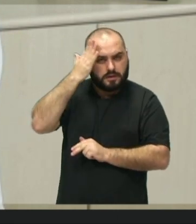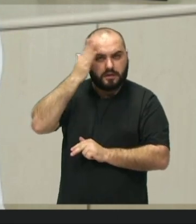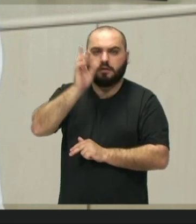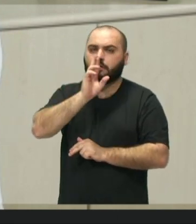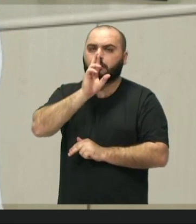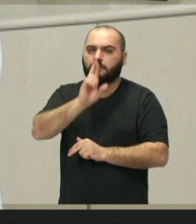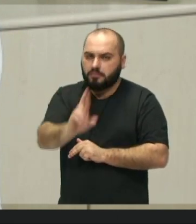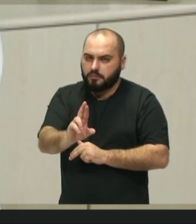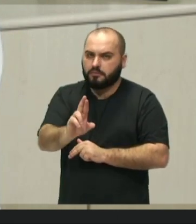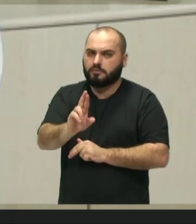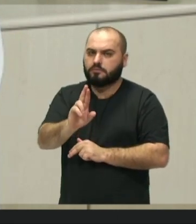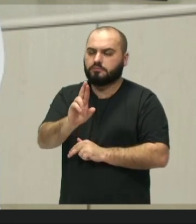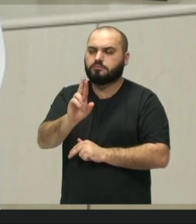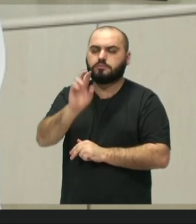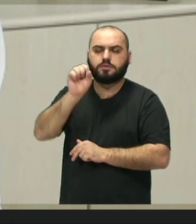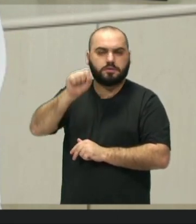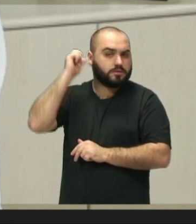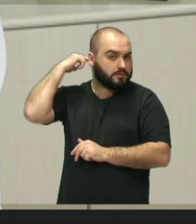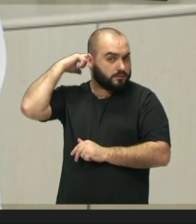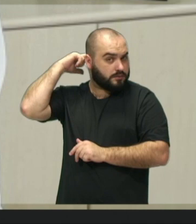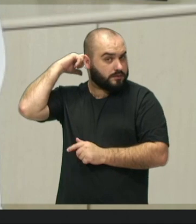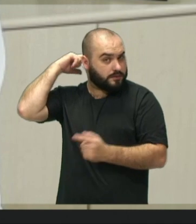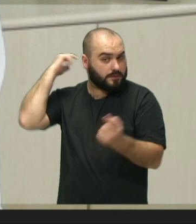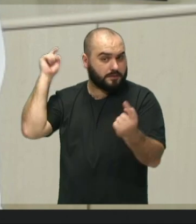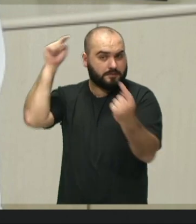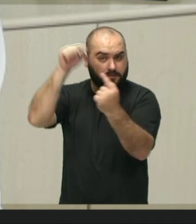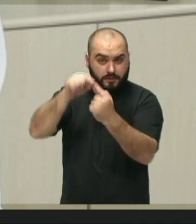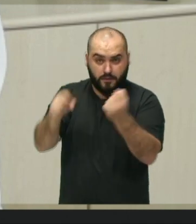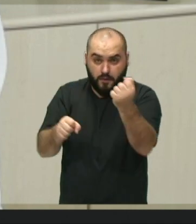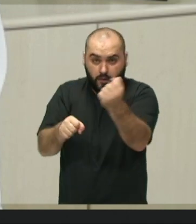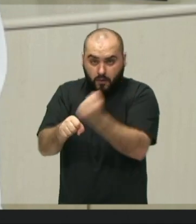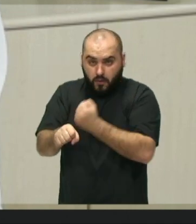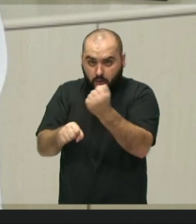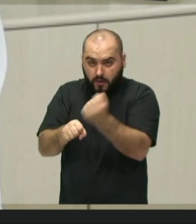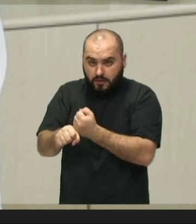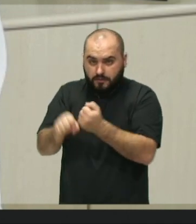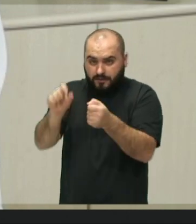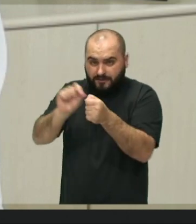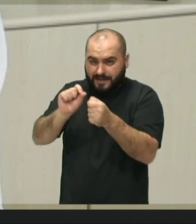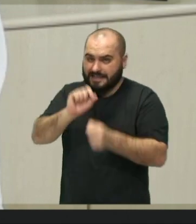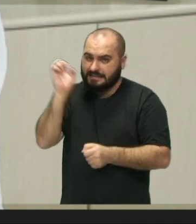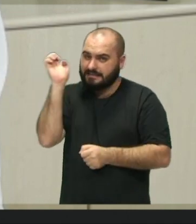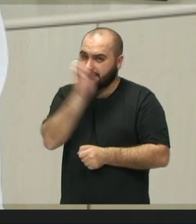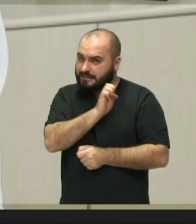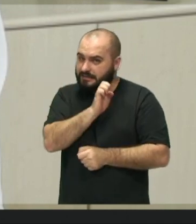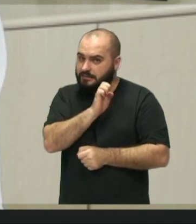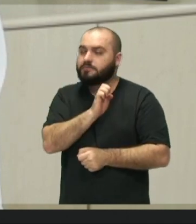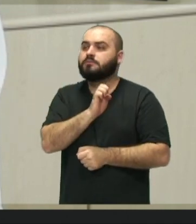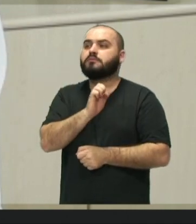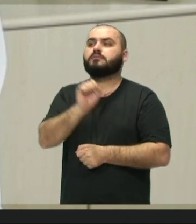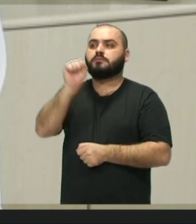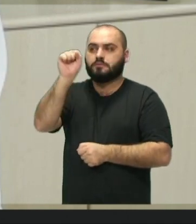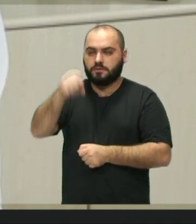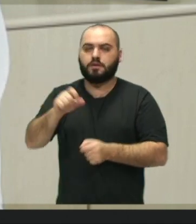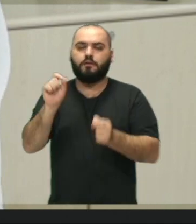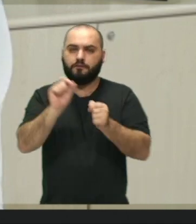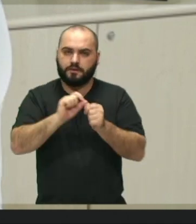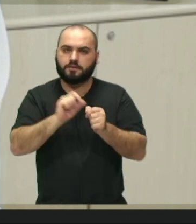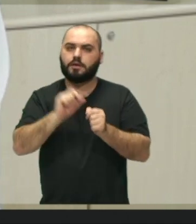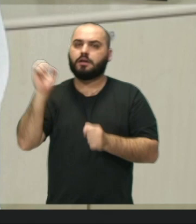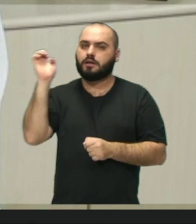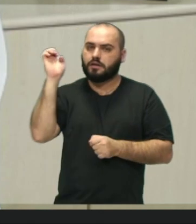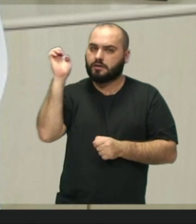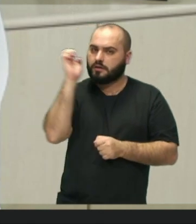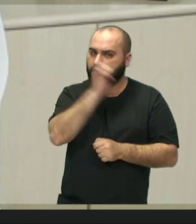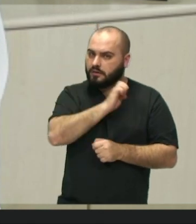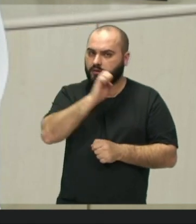respondendo à finalidade que foi proposta, aquelas obras que foram executadas emergencialmente, não só foram executadas de acordo com o que